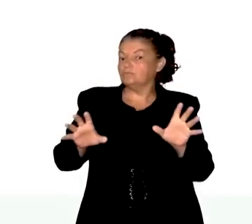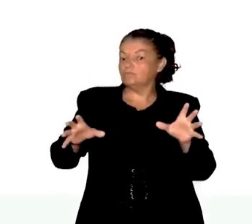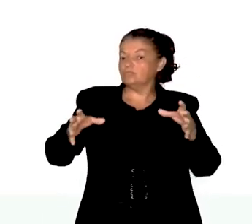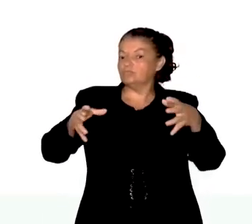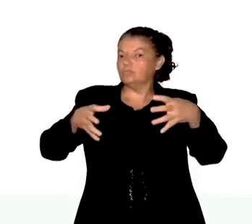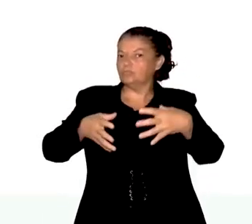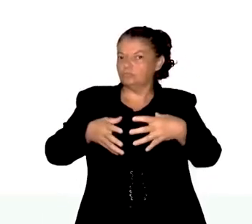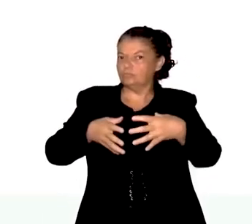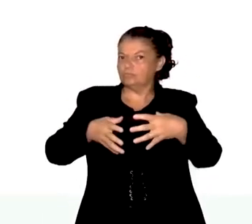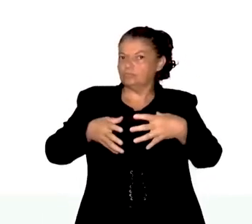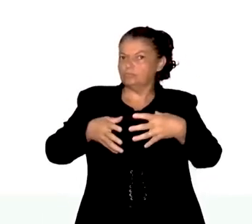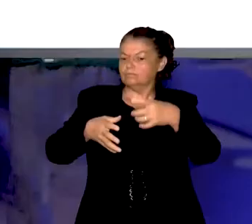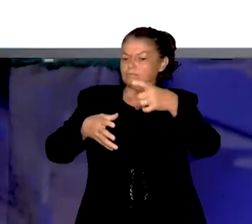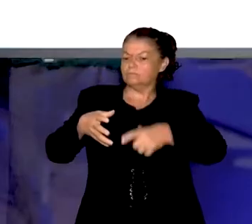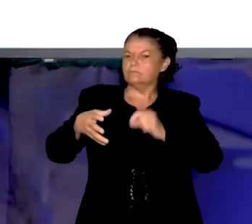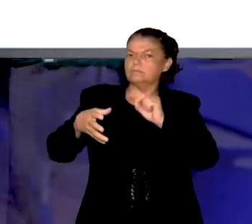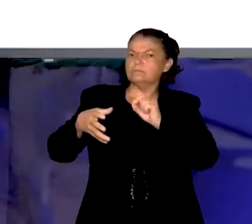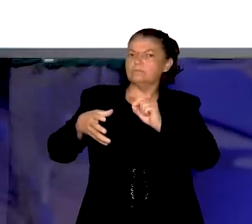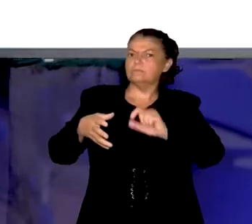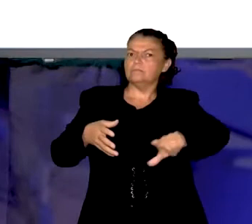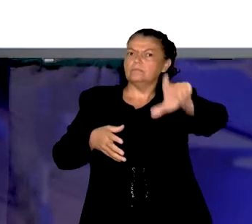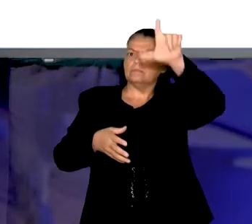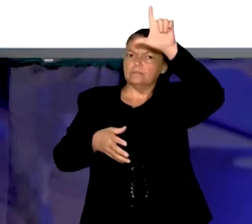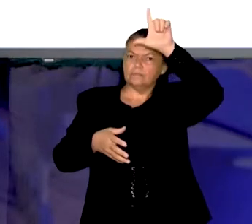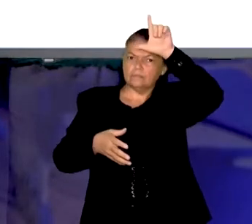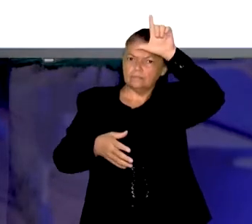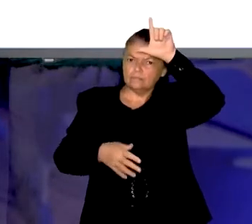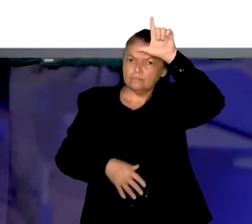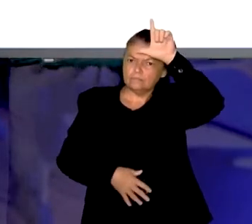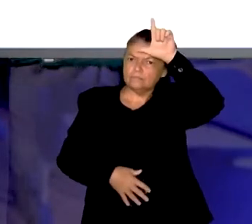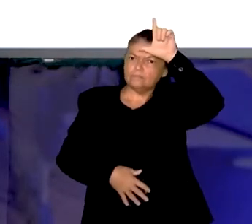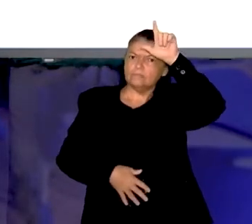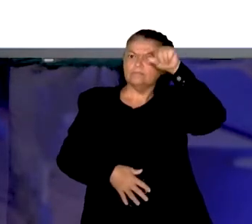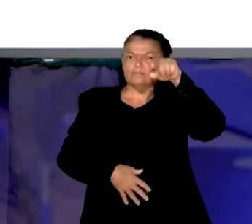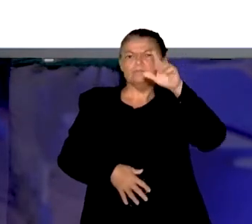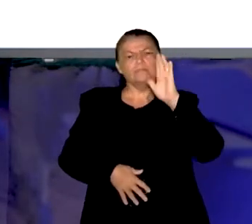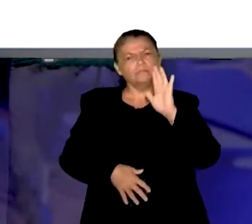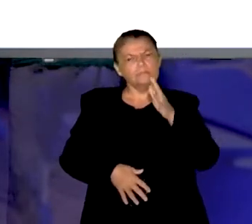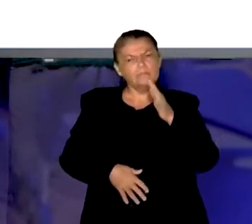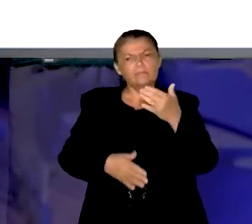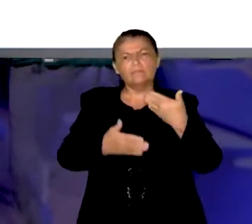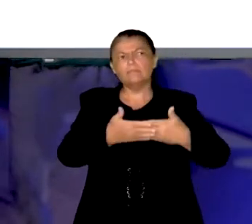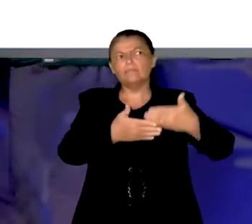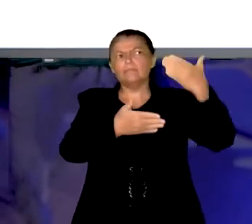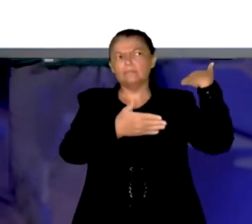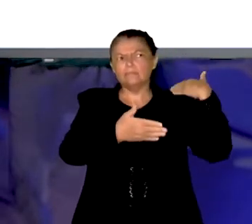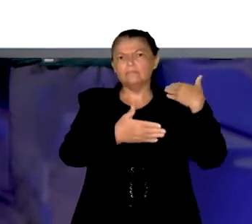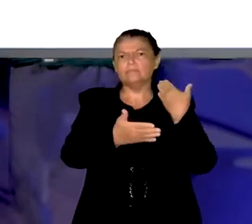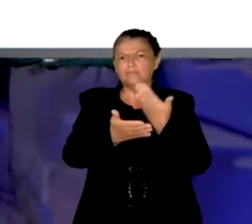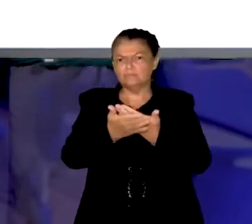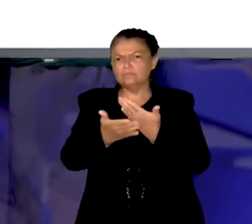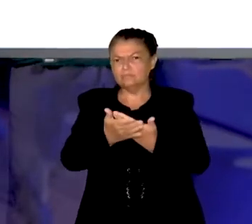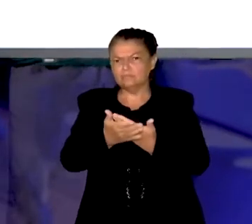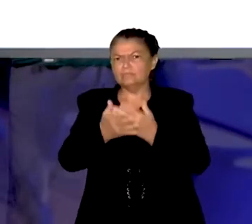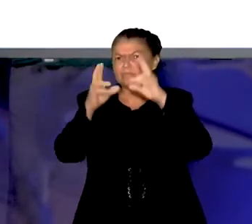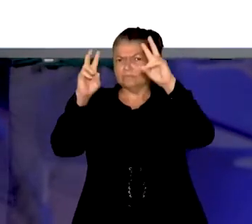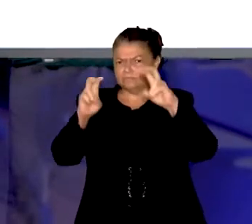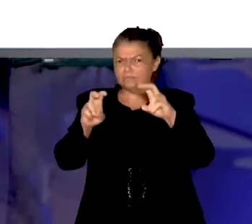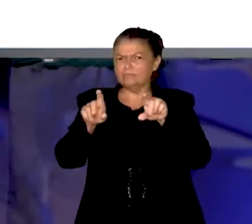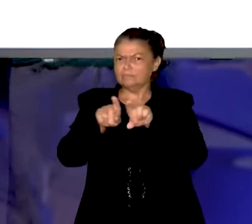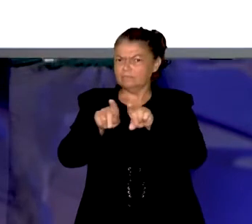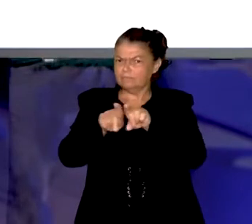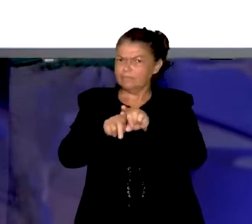religiosas. Certamente você já estudou, em outros momentos e em outras aulas, assuntos outros que fazem